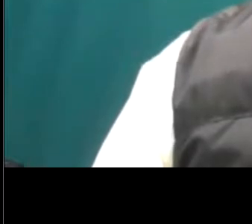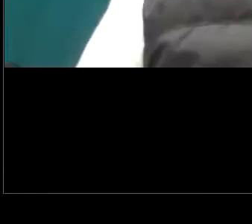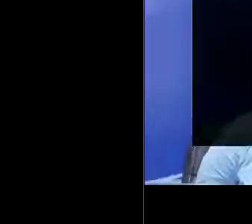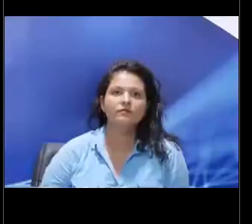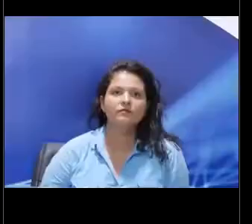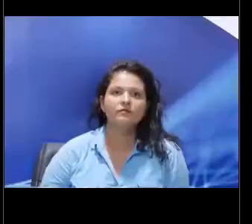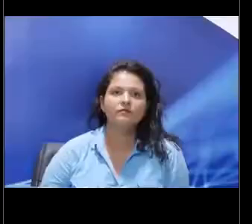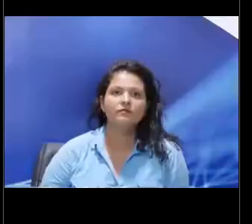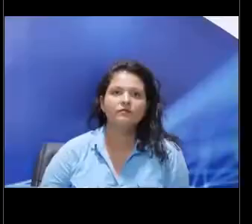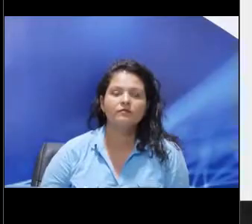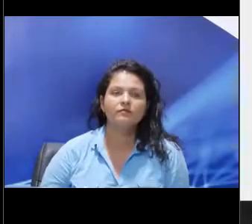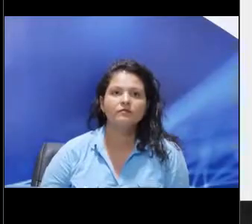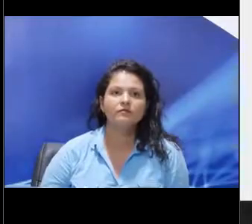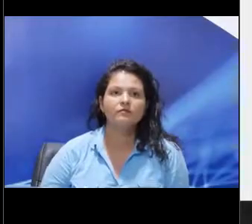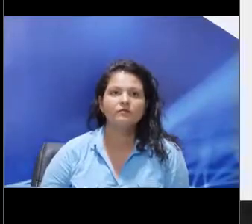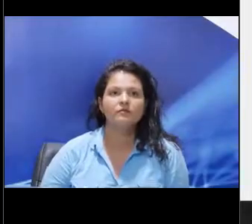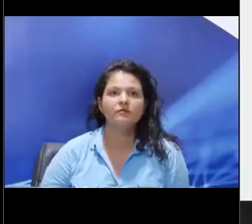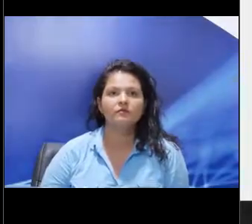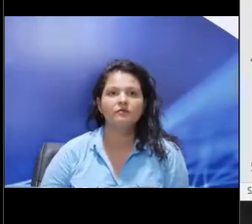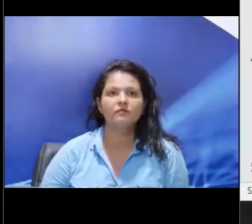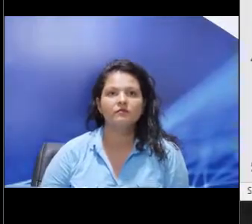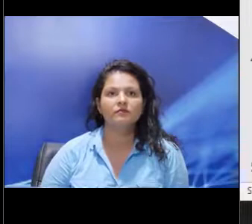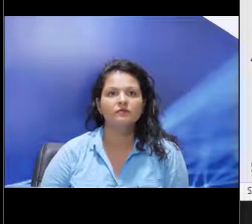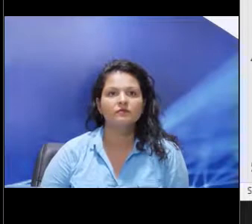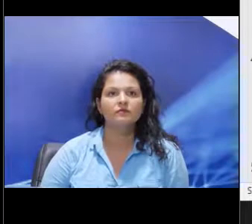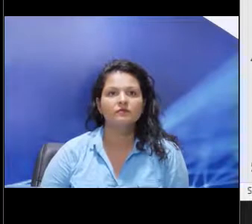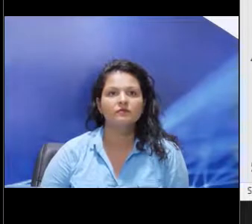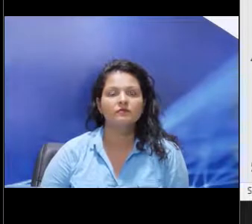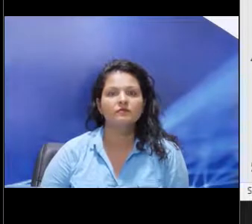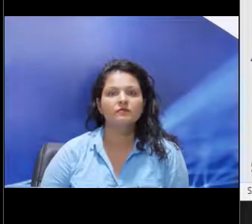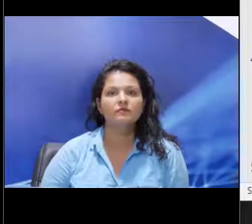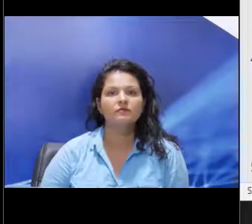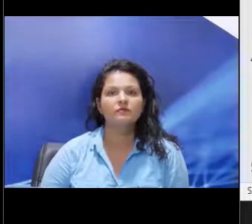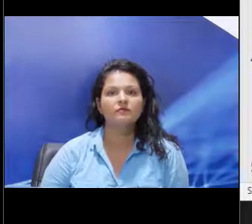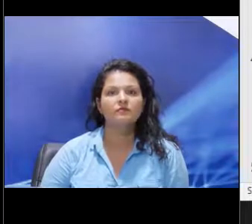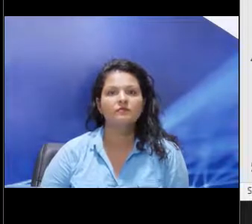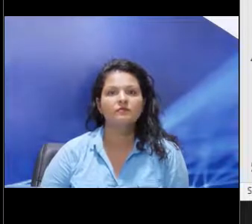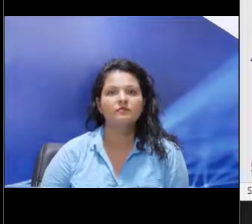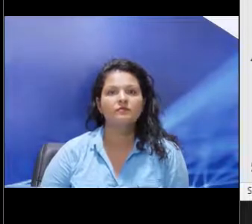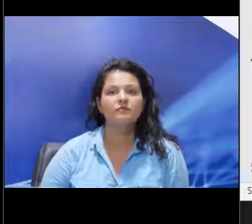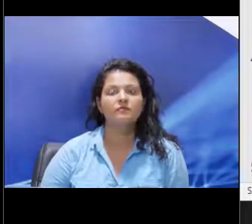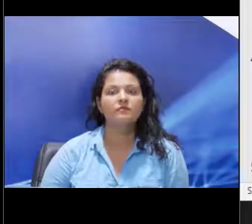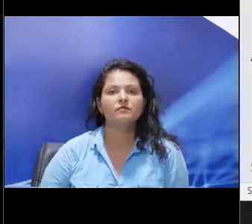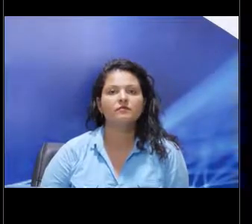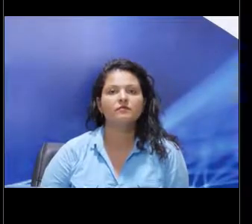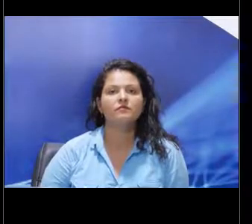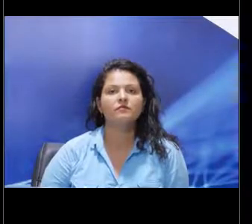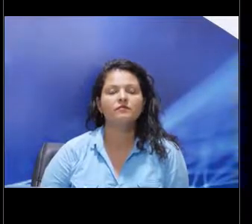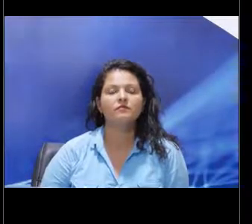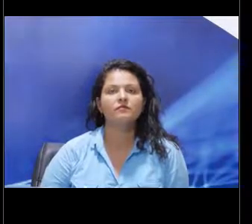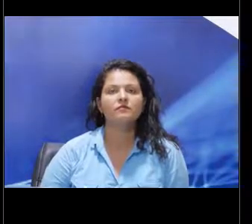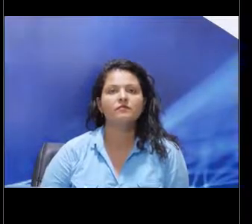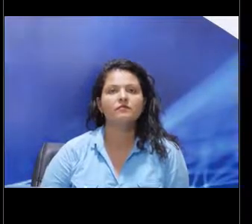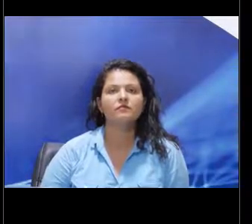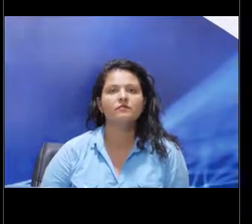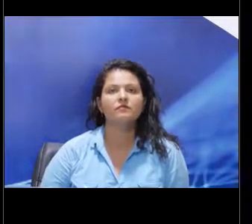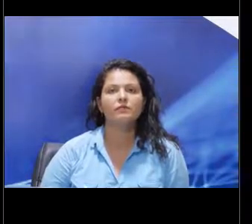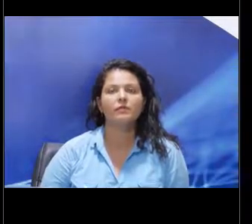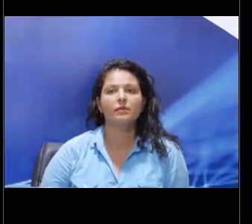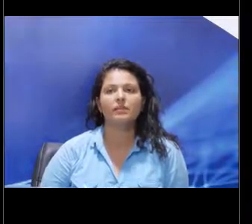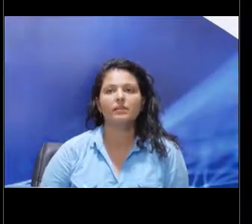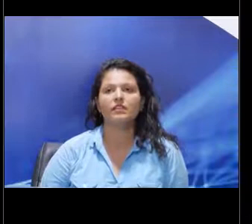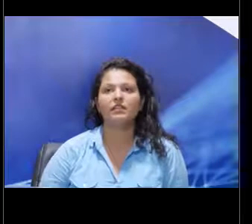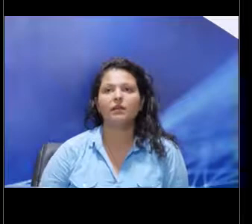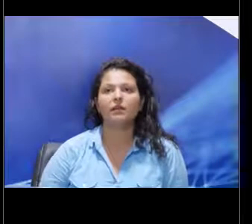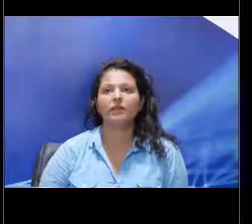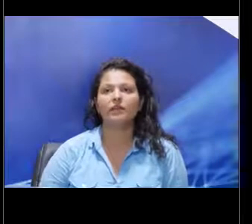aqui, daí vocês me falam aí se vocês se vocês estão vendo a tela.